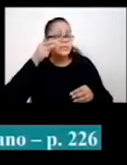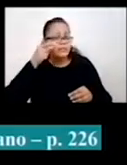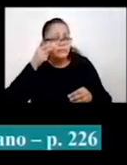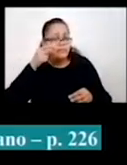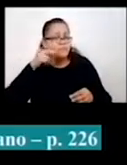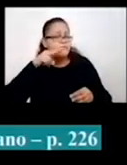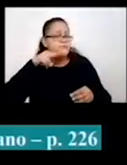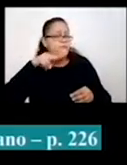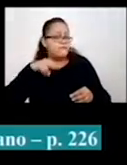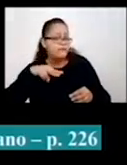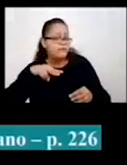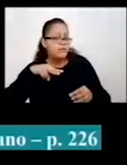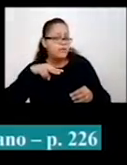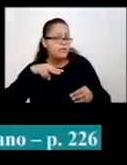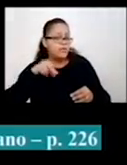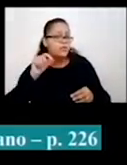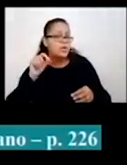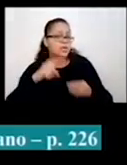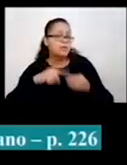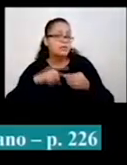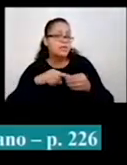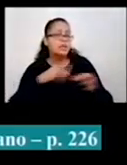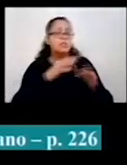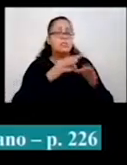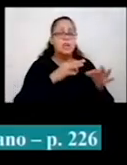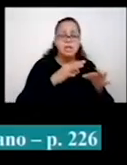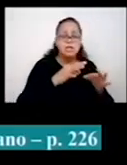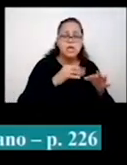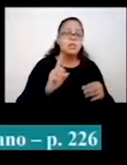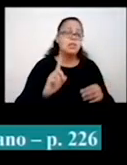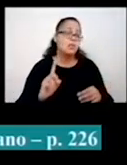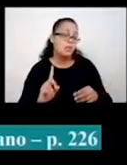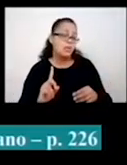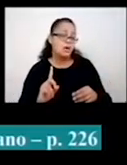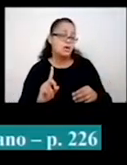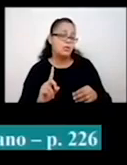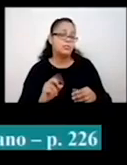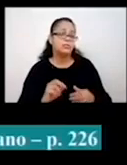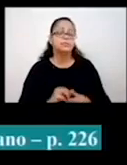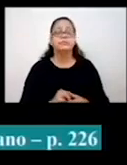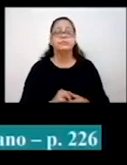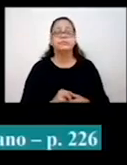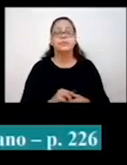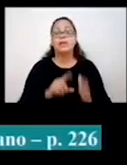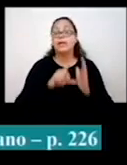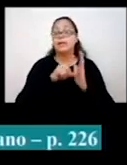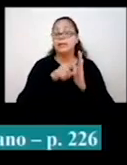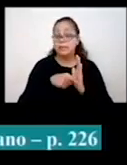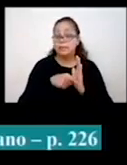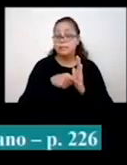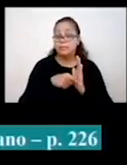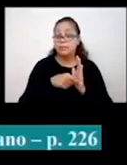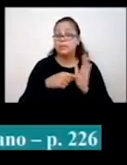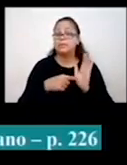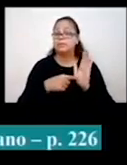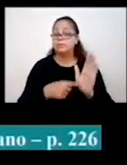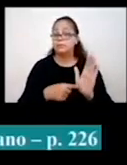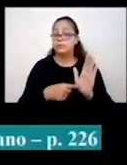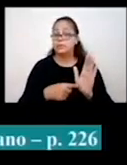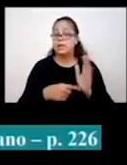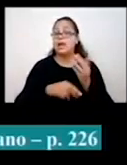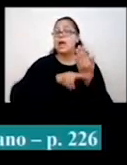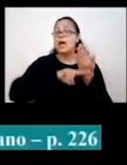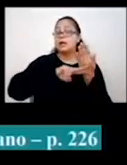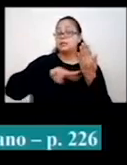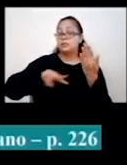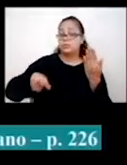viu no mapa aí que te levou a concluir que tal cidade é planejada e que tal cidade é espontânea? Certo? E depois você vai apontar aí